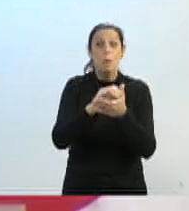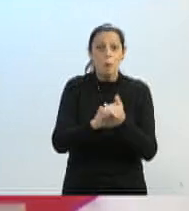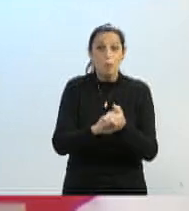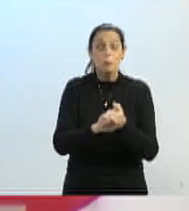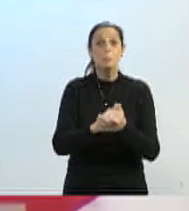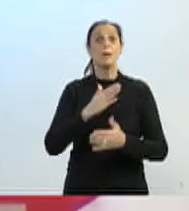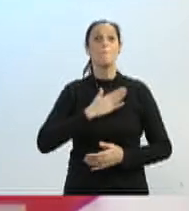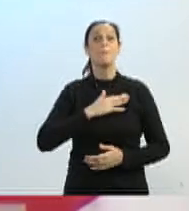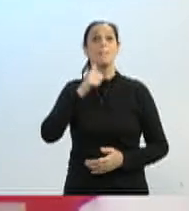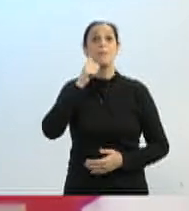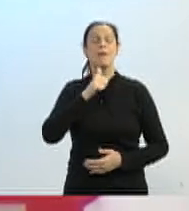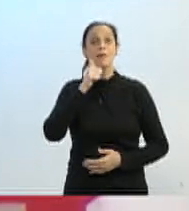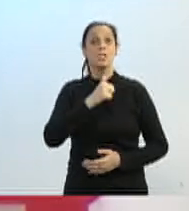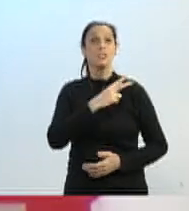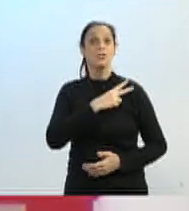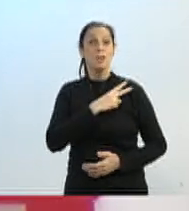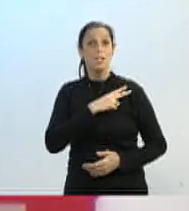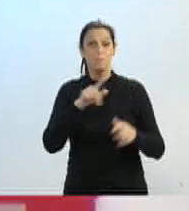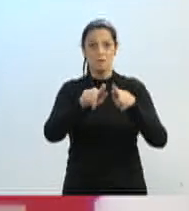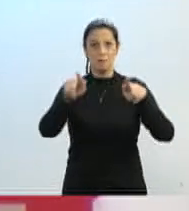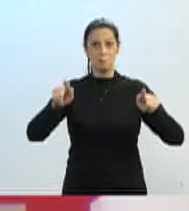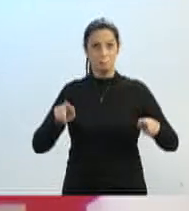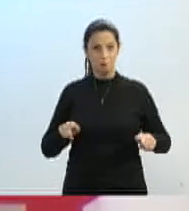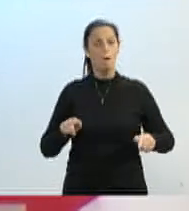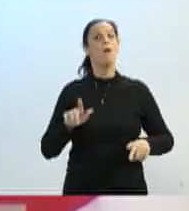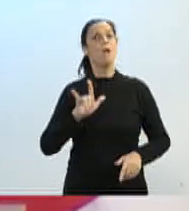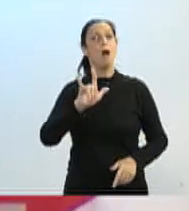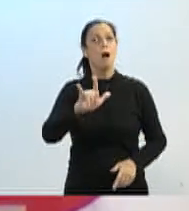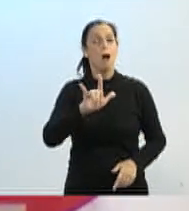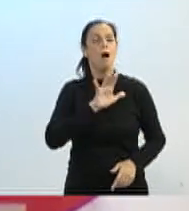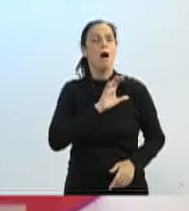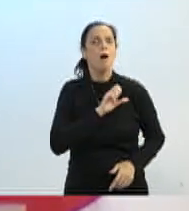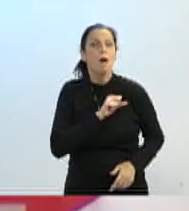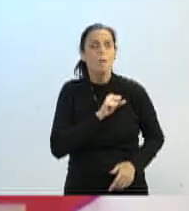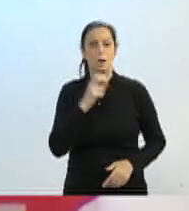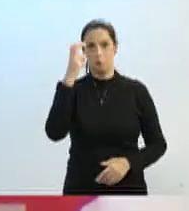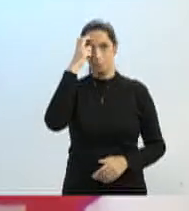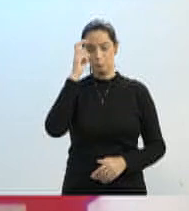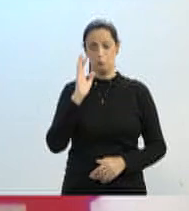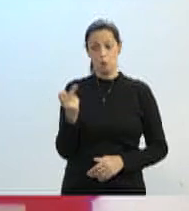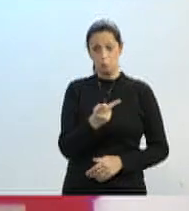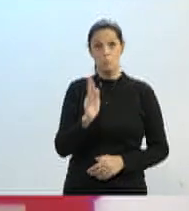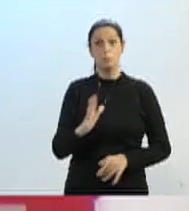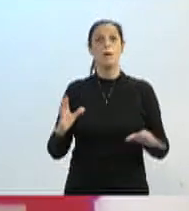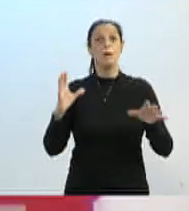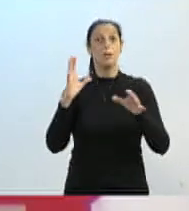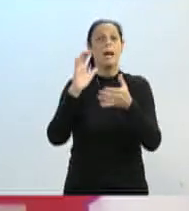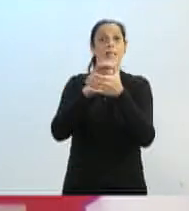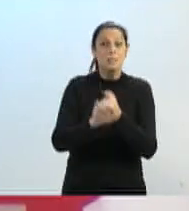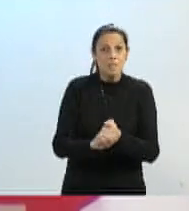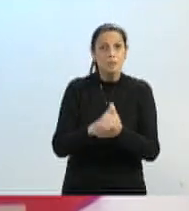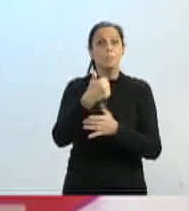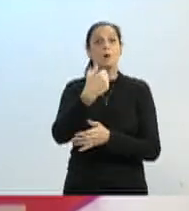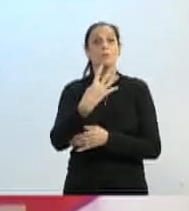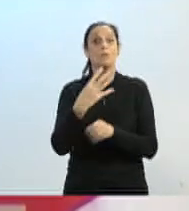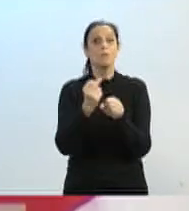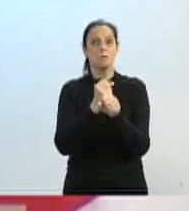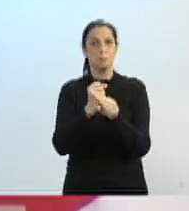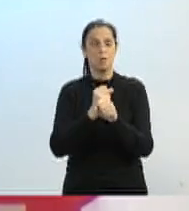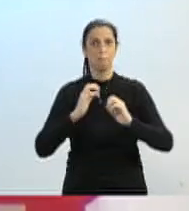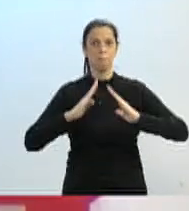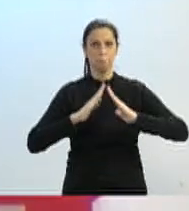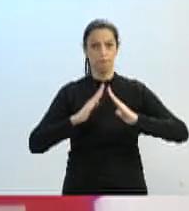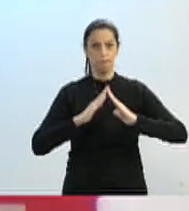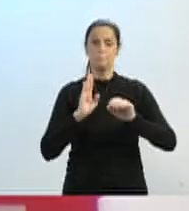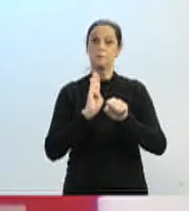que ama a cultura também. Eles são casados já há 14 anos e residem no bairro do